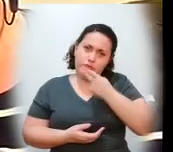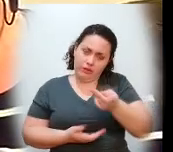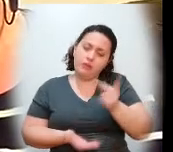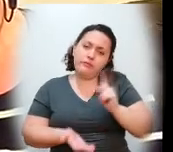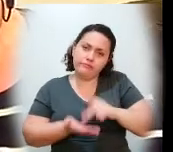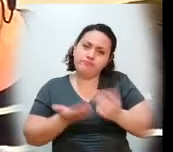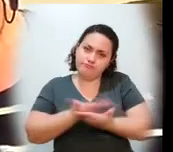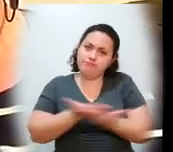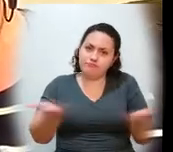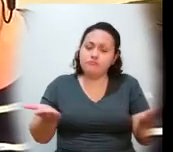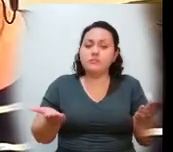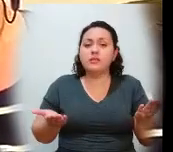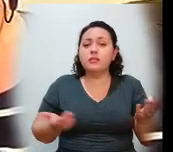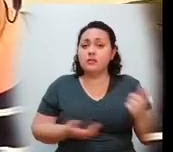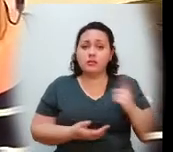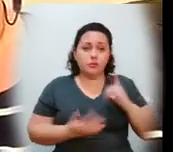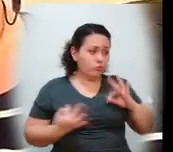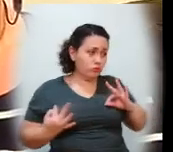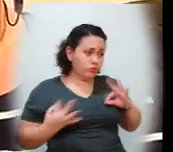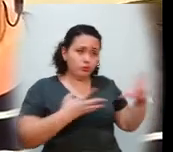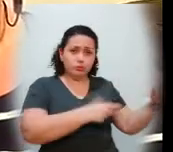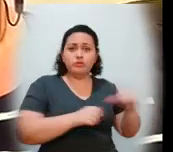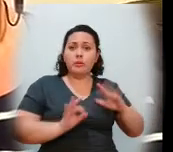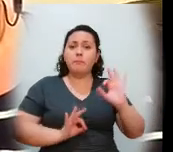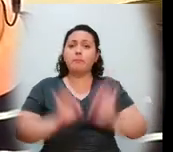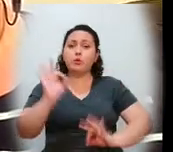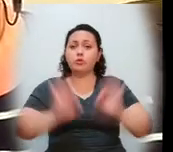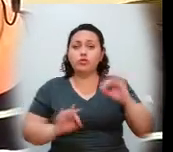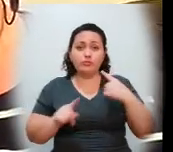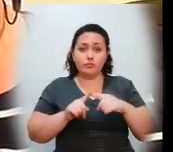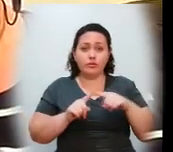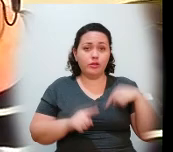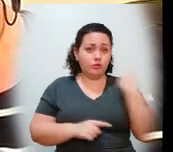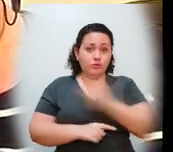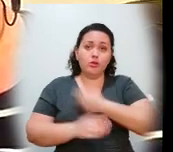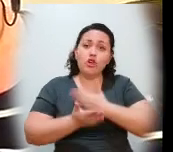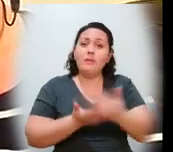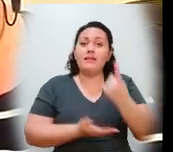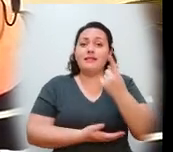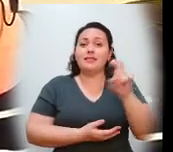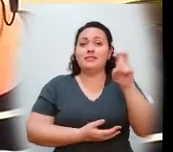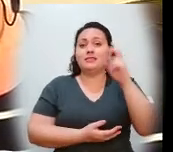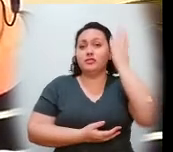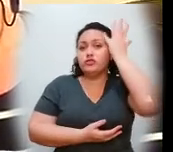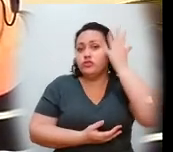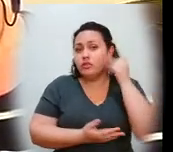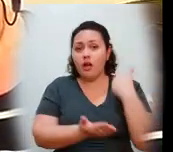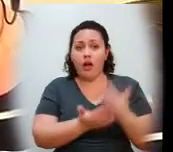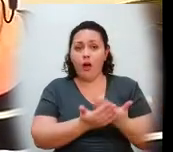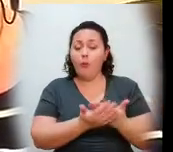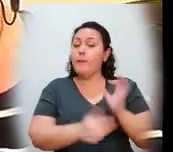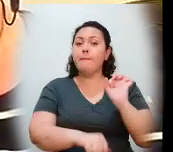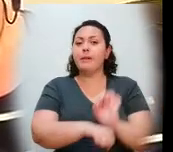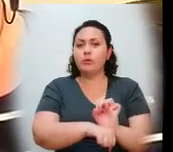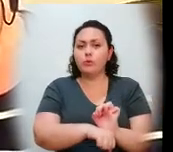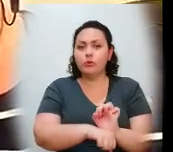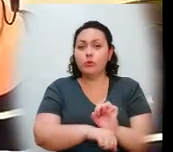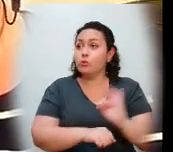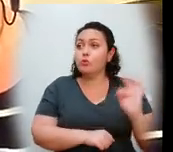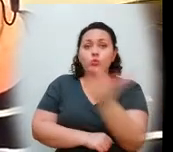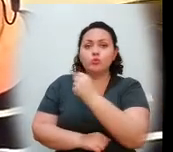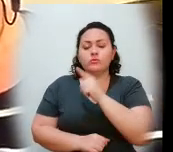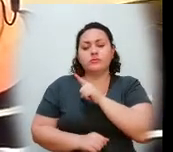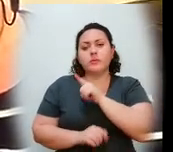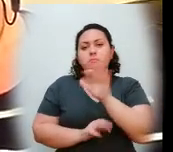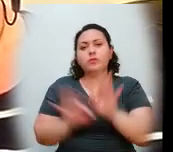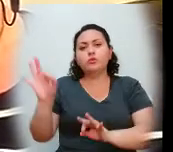com vocês, tinha projetos. A gente iniciou 15 dias de aula e parou. Né? E todo mundo estava cheio de